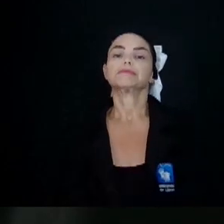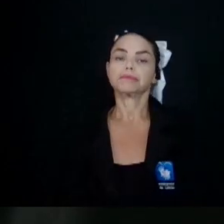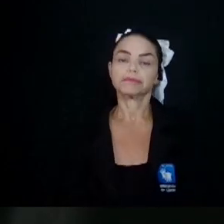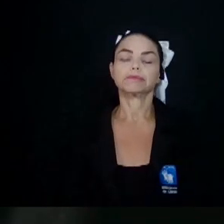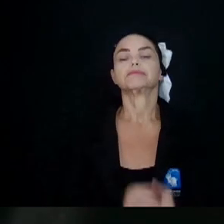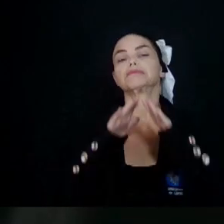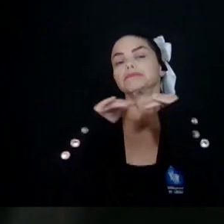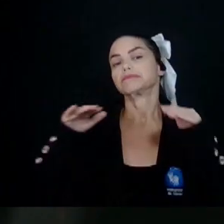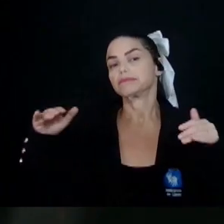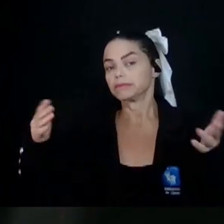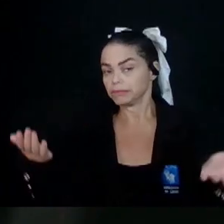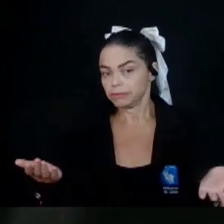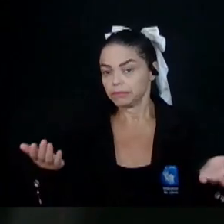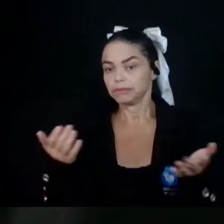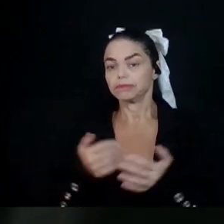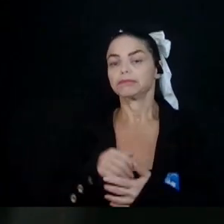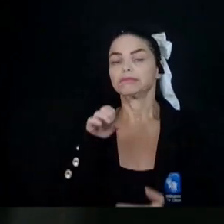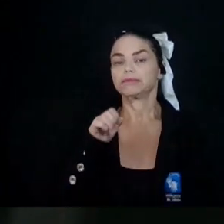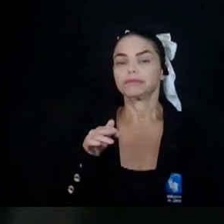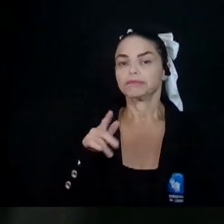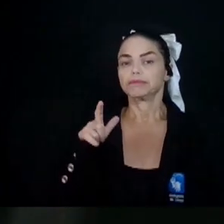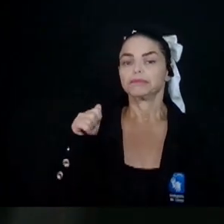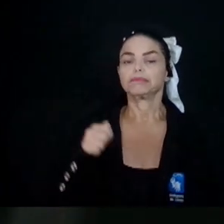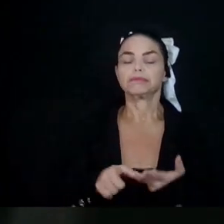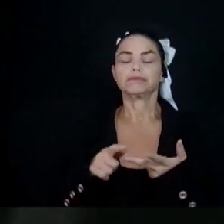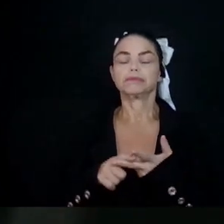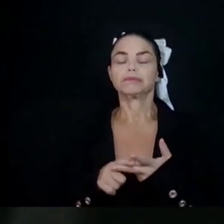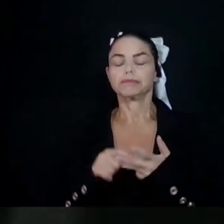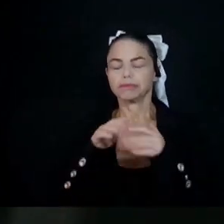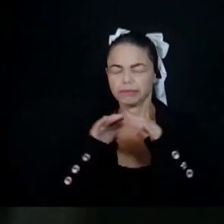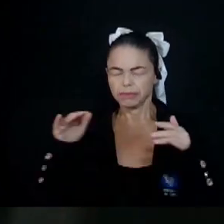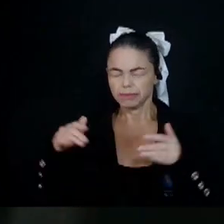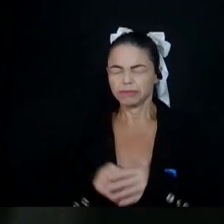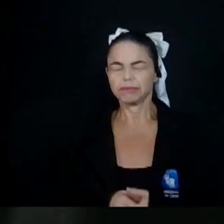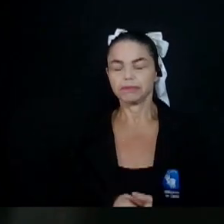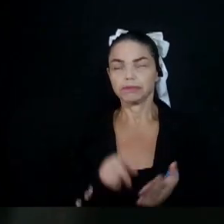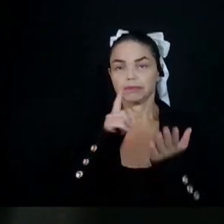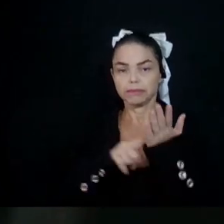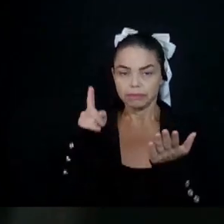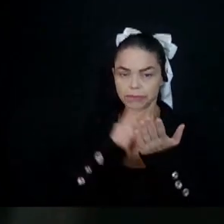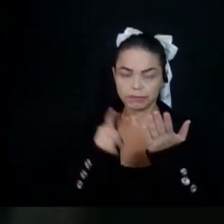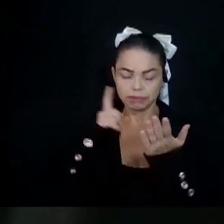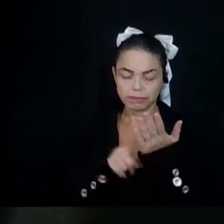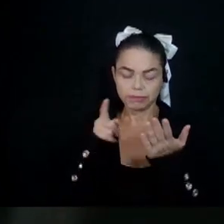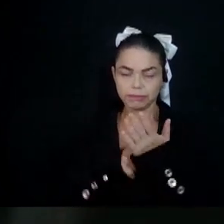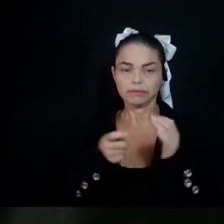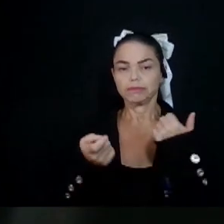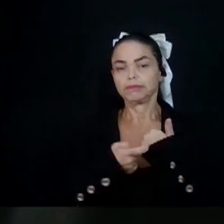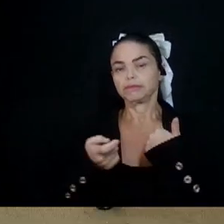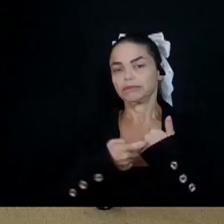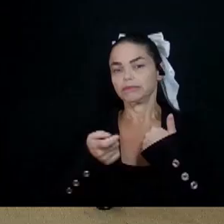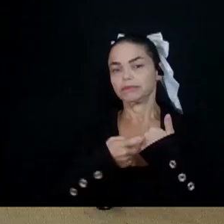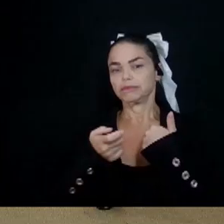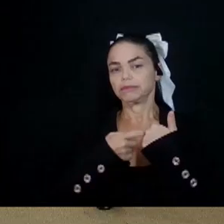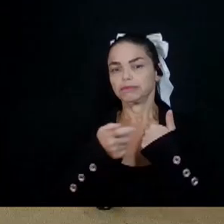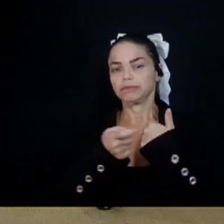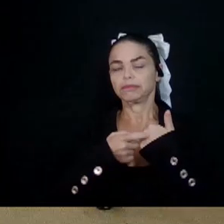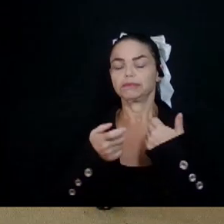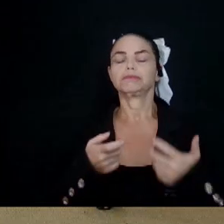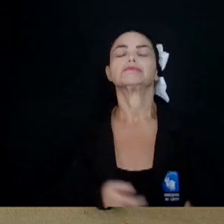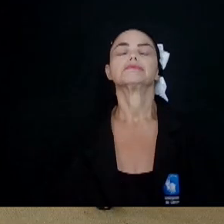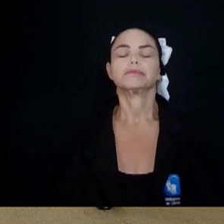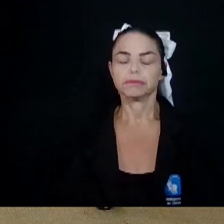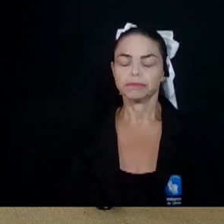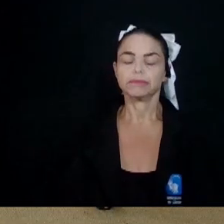crianças, não é, Emily? Crianças e adolescentes clicando, curtindo, e o algoritmo entregando,